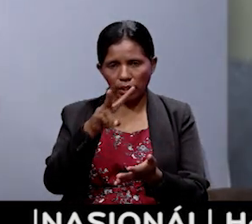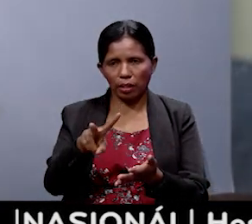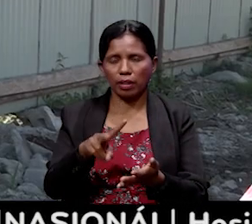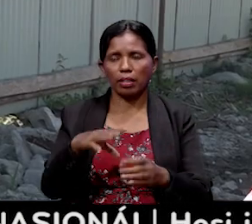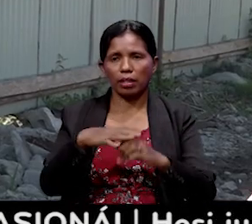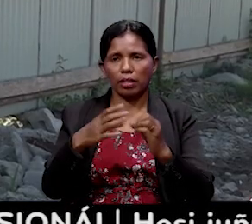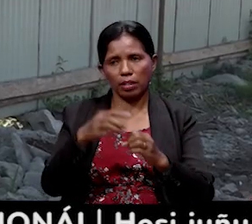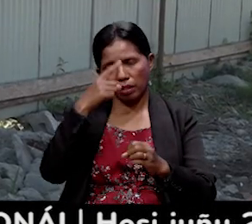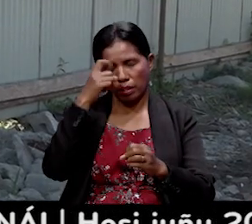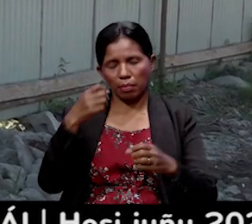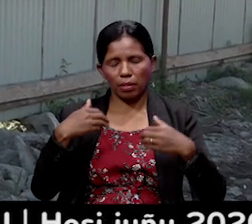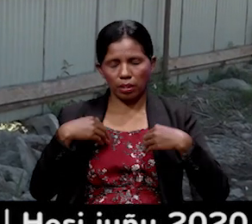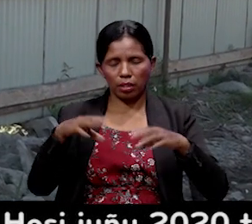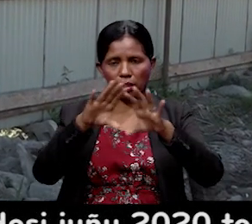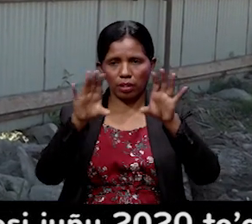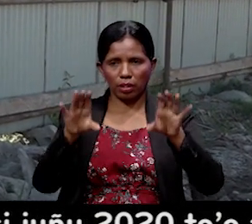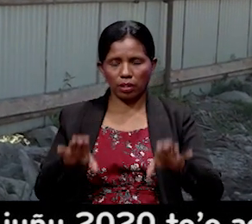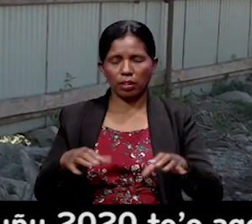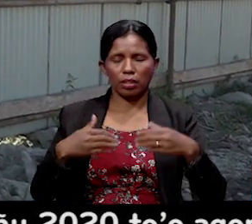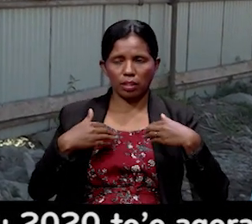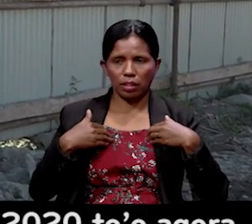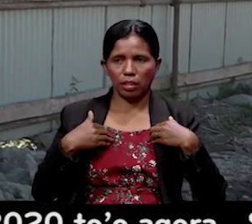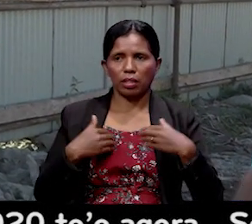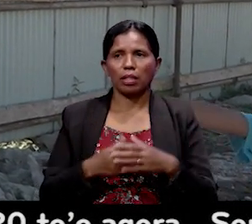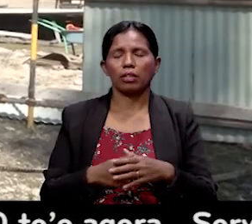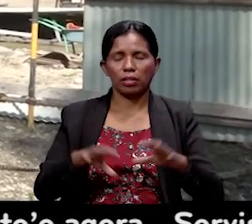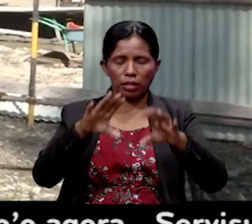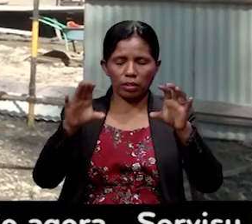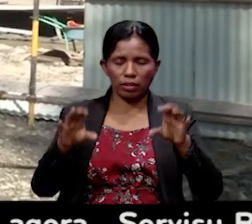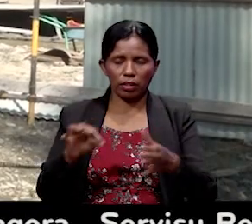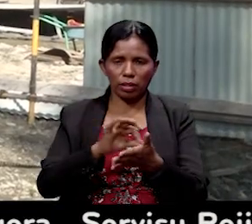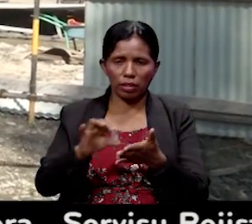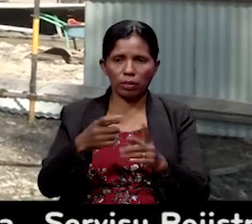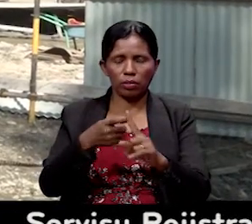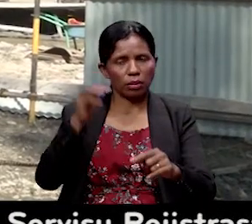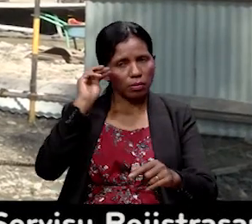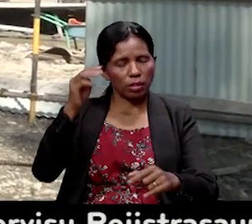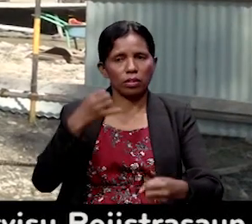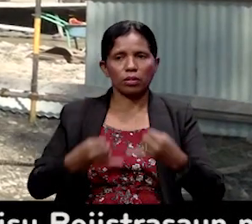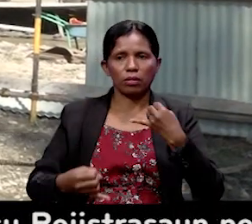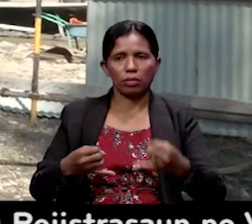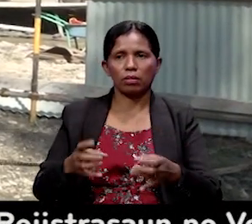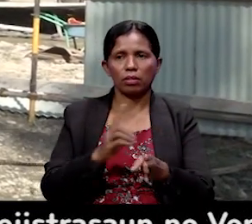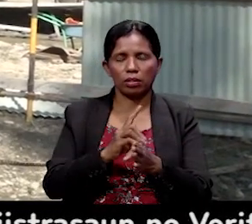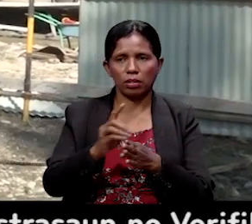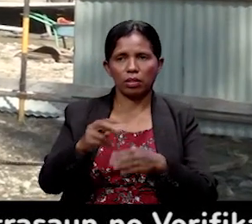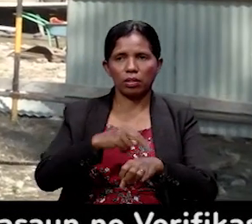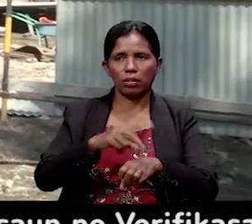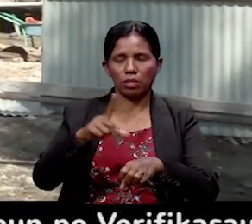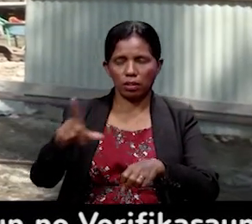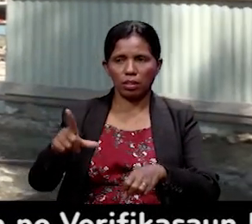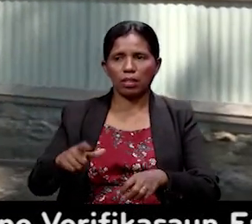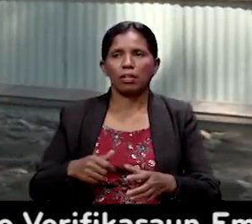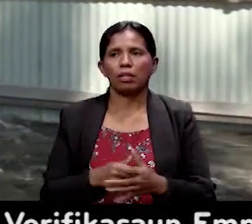tamba requerente e documento comprovativo rainian, certificado registro do Ministério da Justiça na Direção Nacional Terras